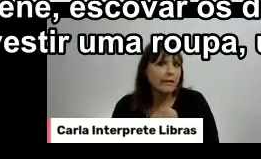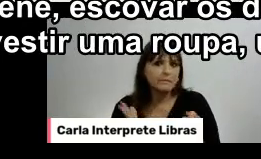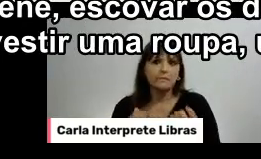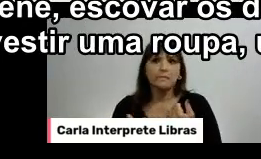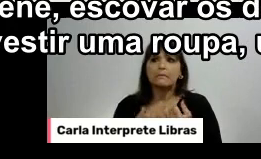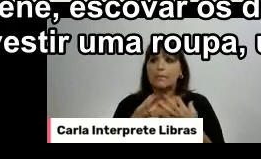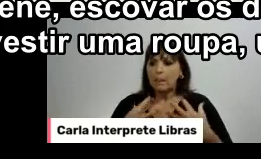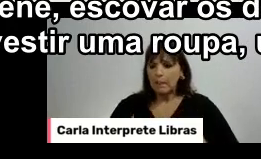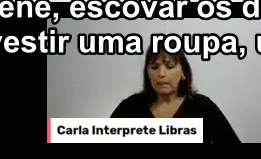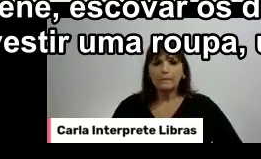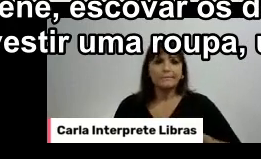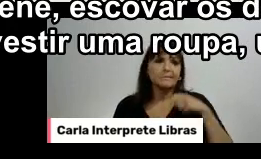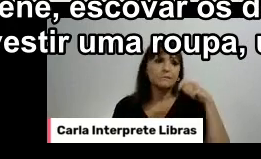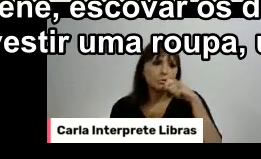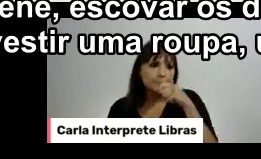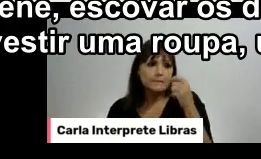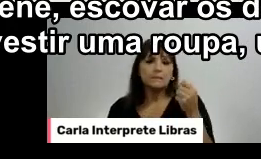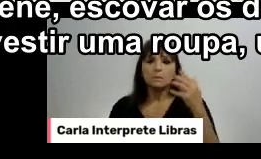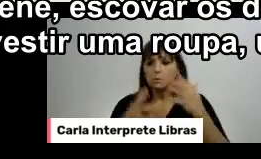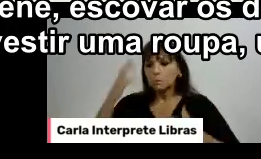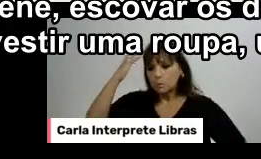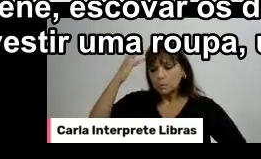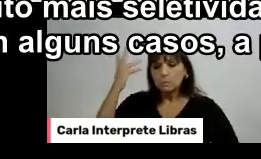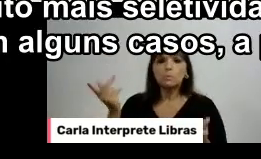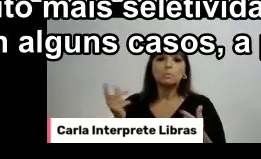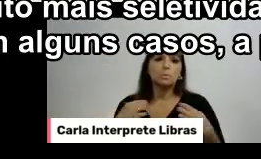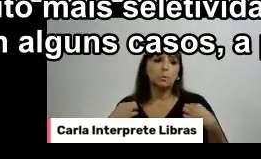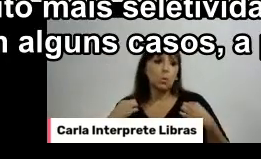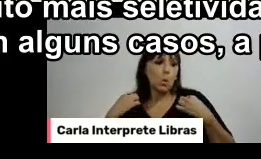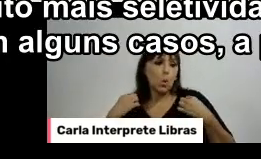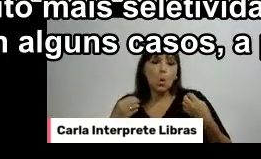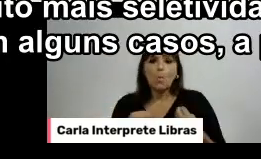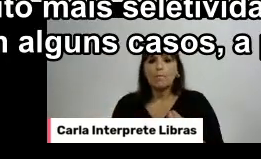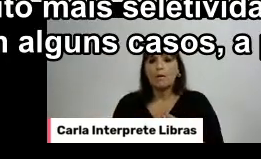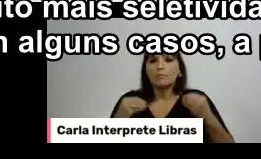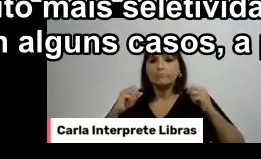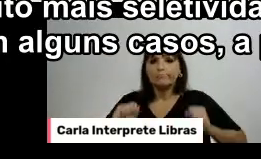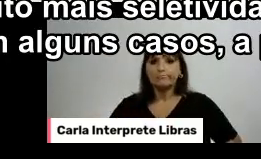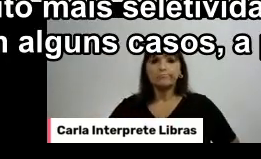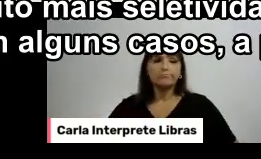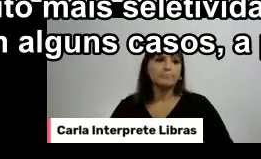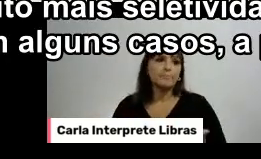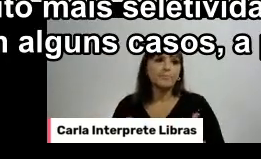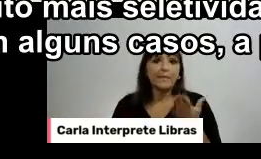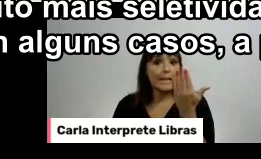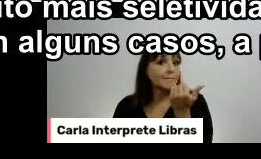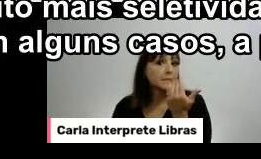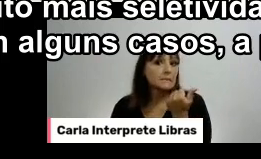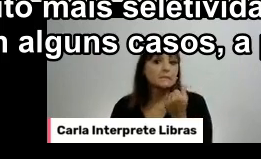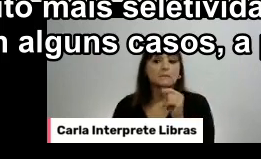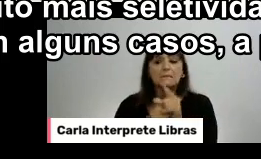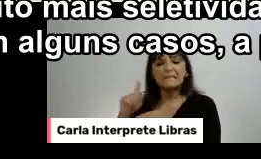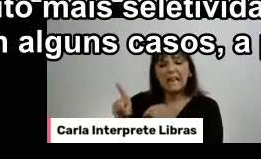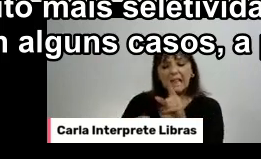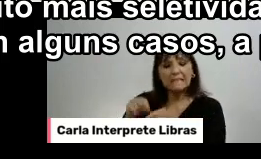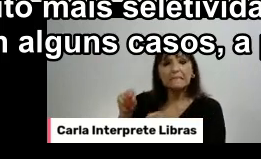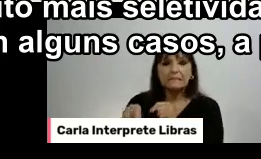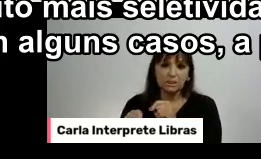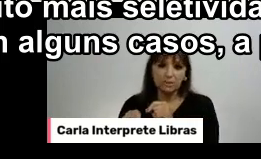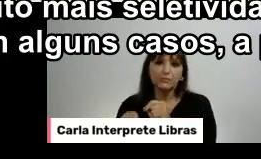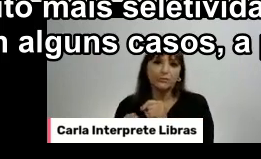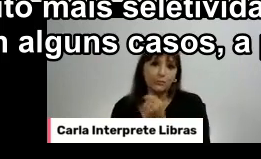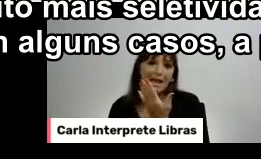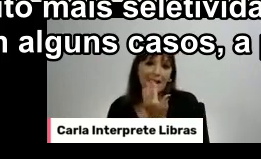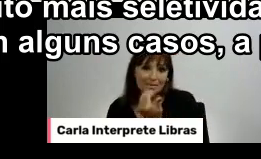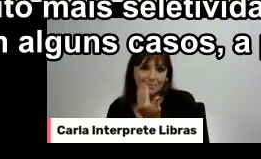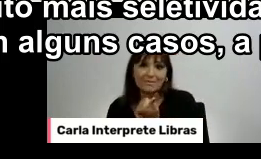dentes, tomar um banho, vestir uma roupa, uma alimentação. Ela tem muito mais seletividade alimentar, normalmente, em alguns